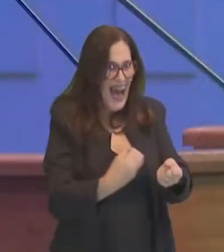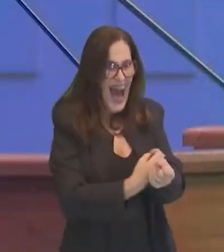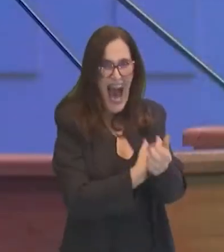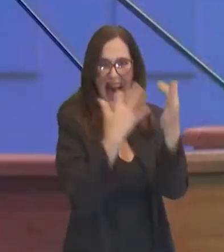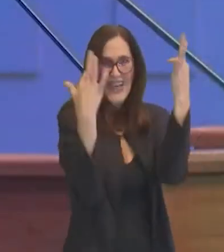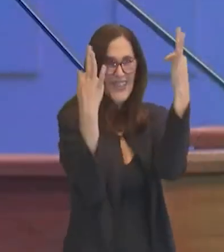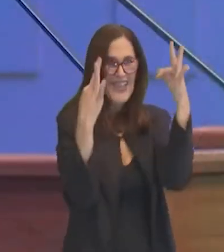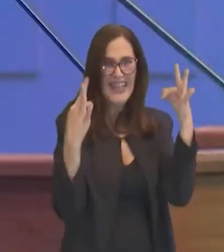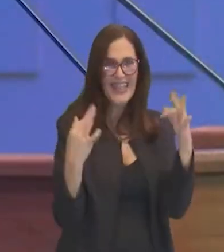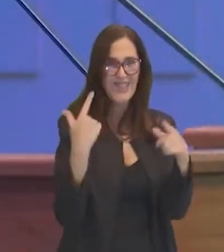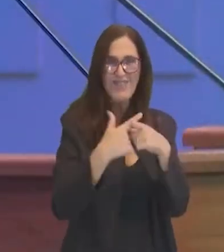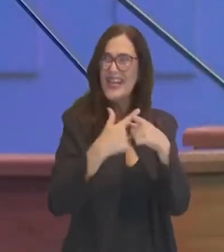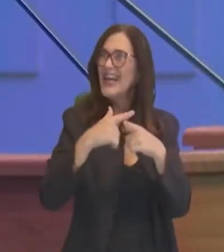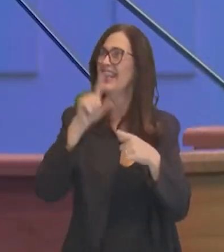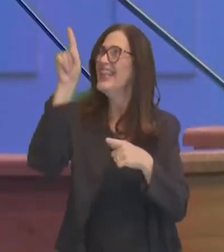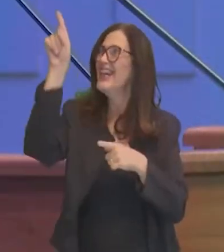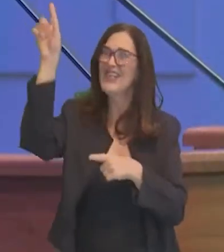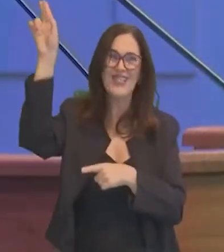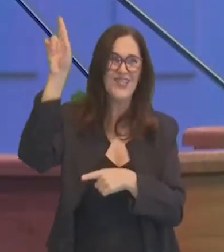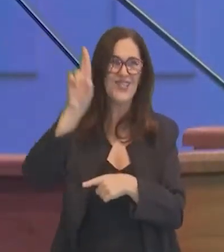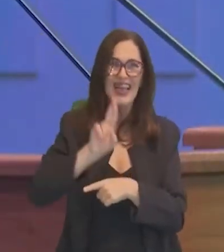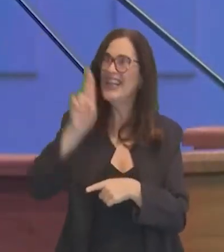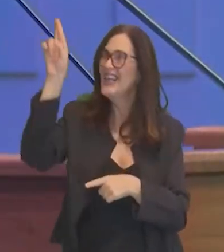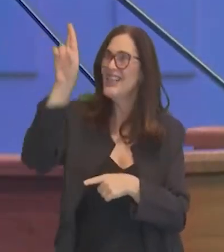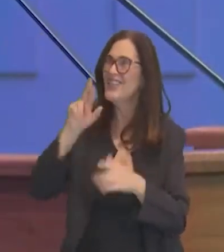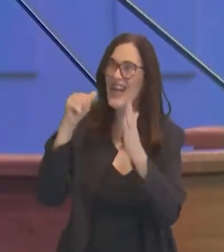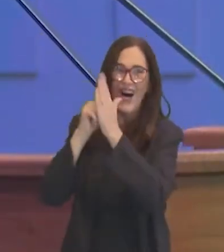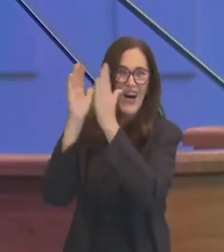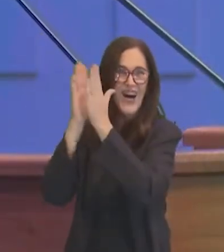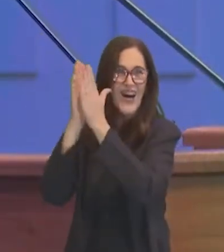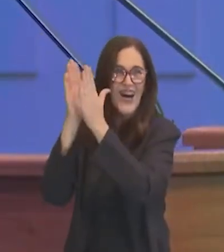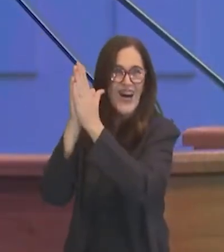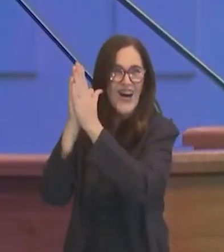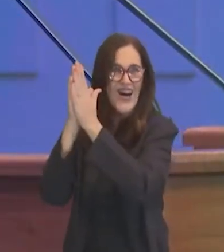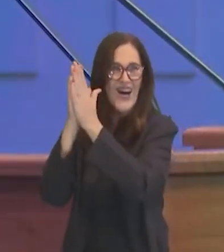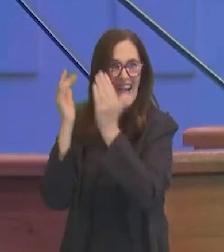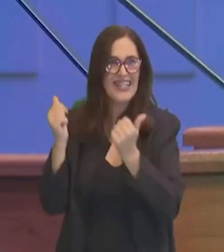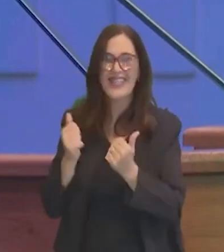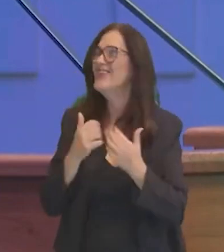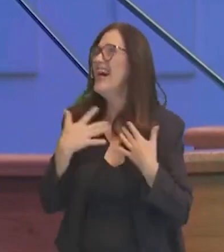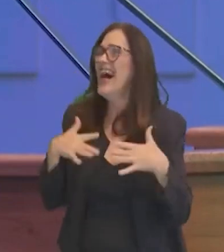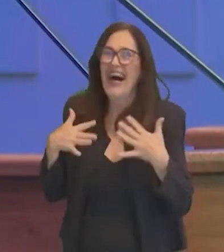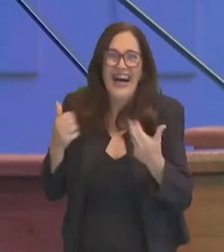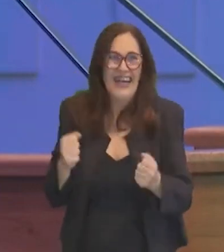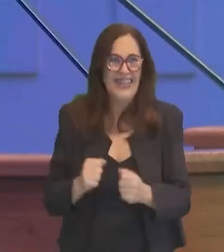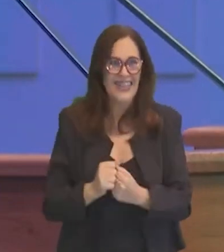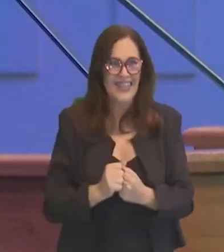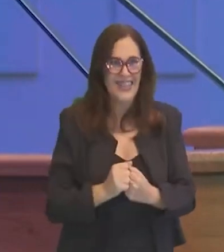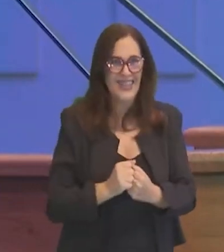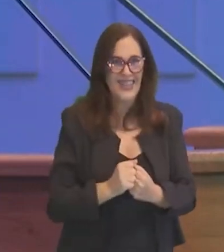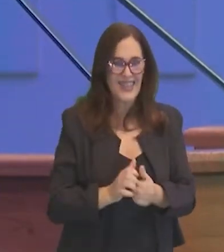feliz, porque Deus estava respondendo às suas orações.